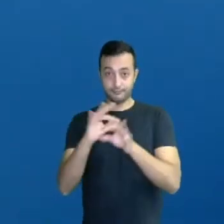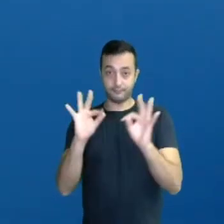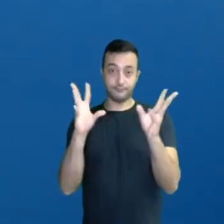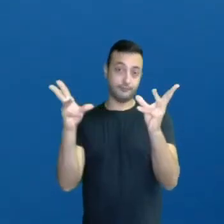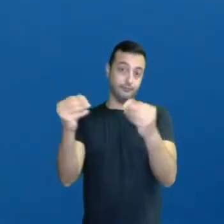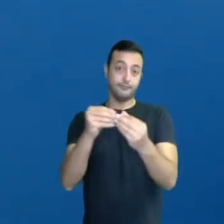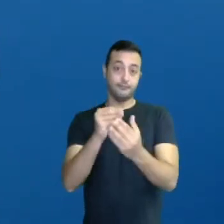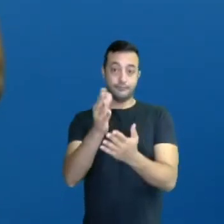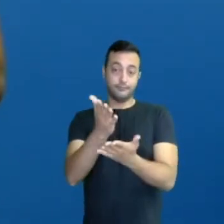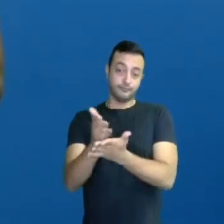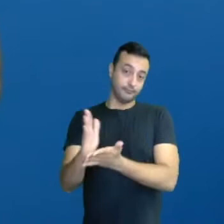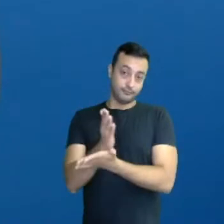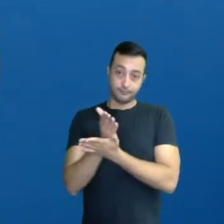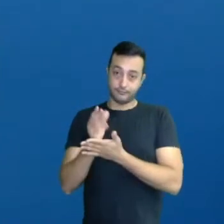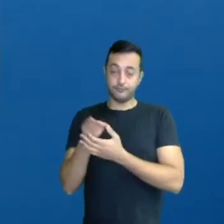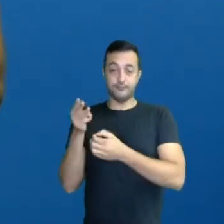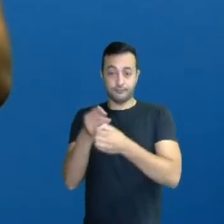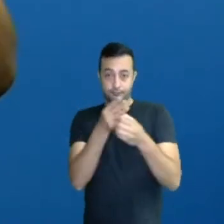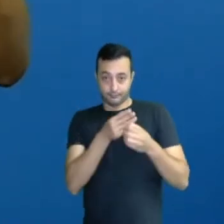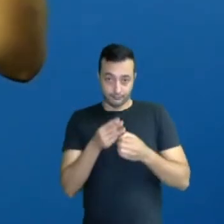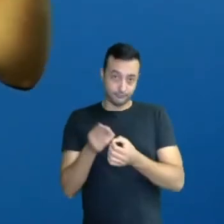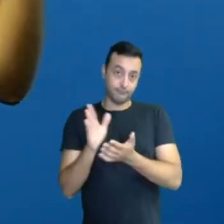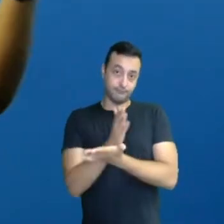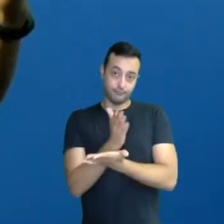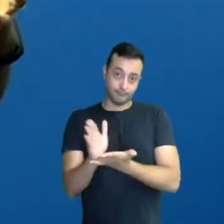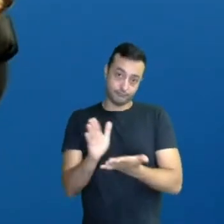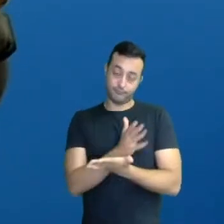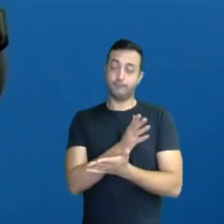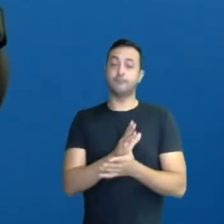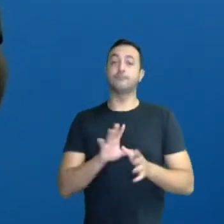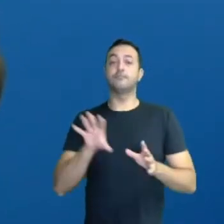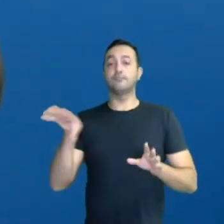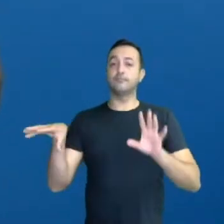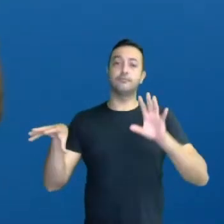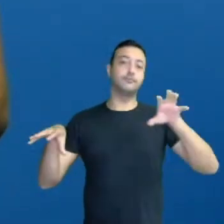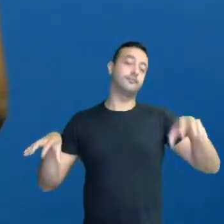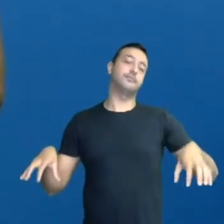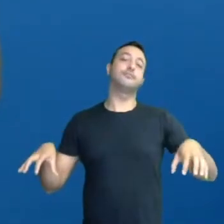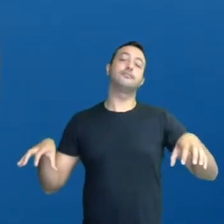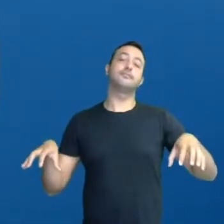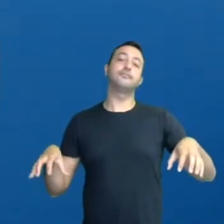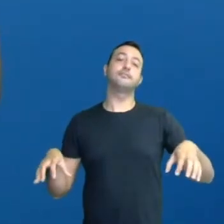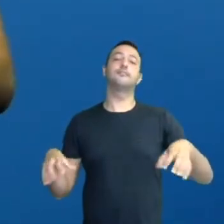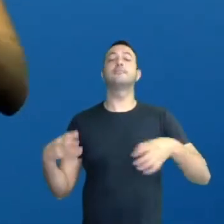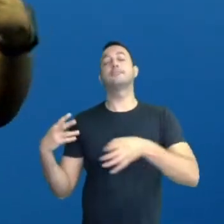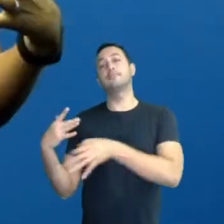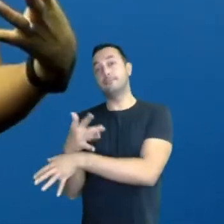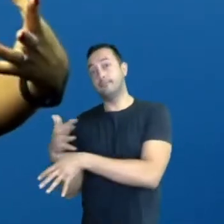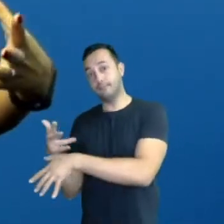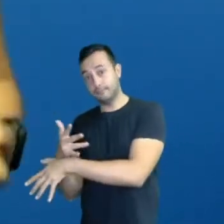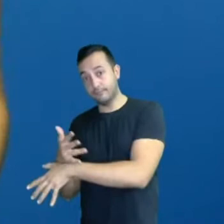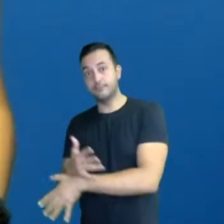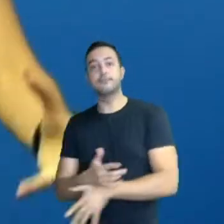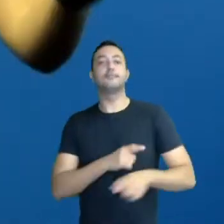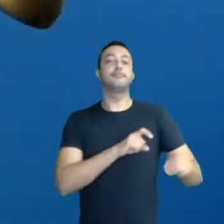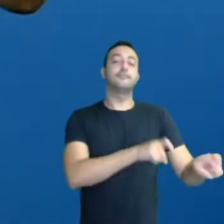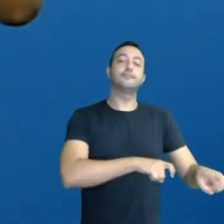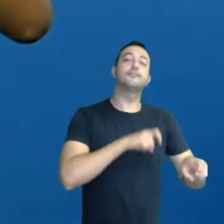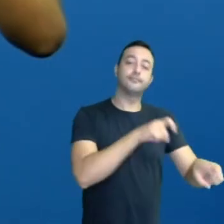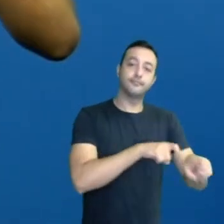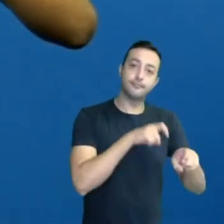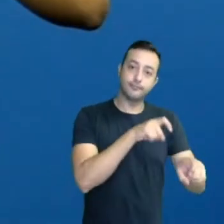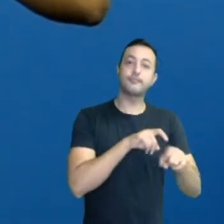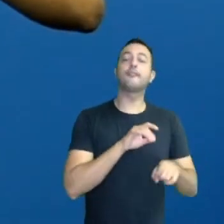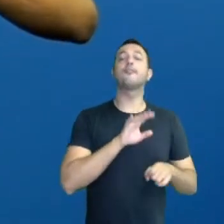é dividida, né, todo município, ela é dividida nessas duas grandes áreas, tá? A área urbana e a área rural. E